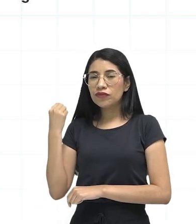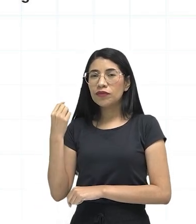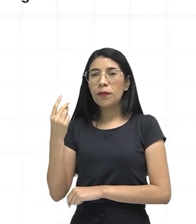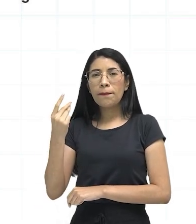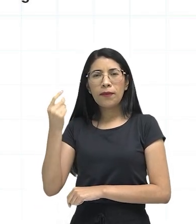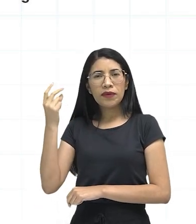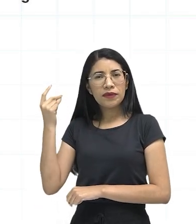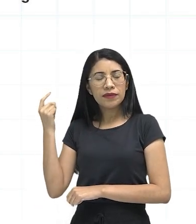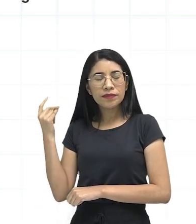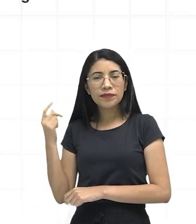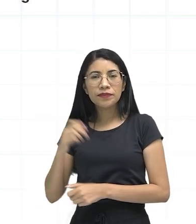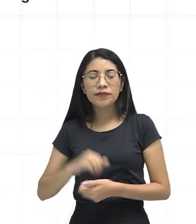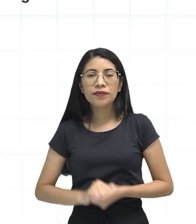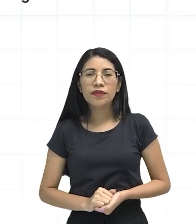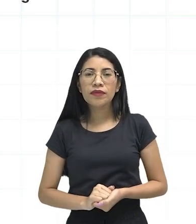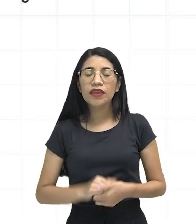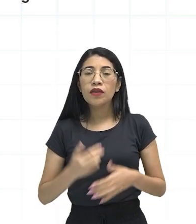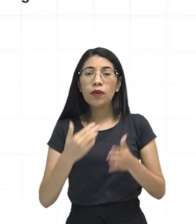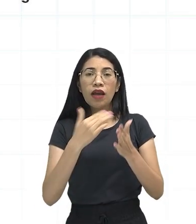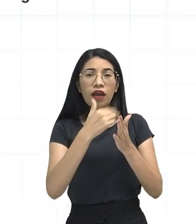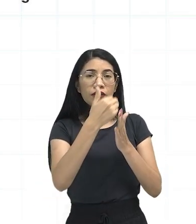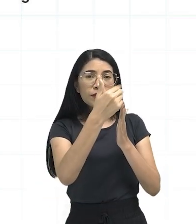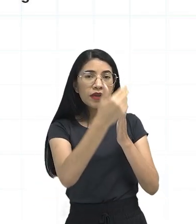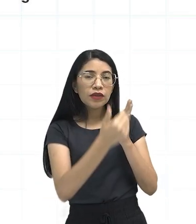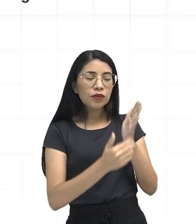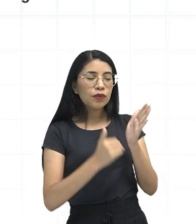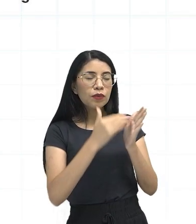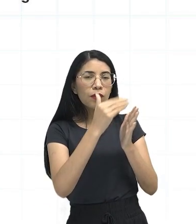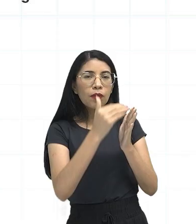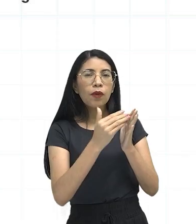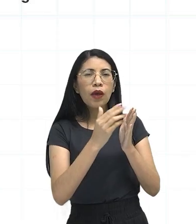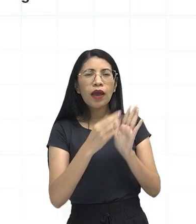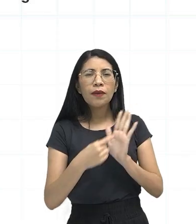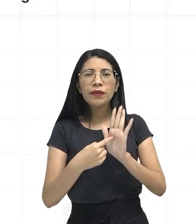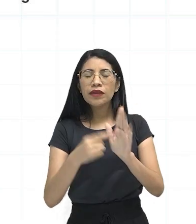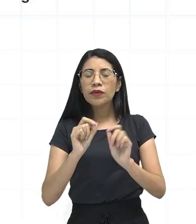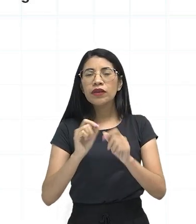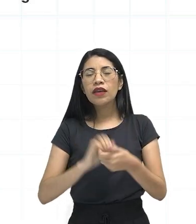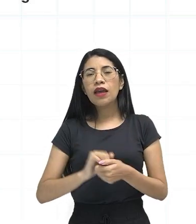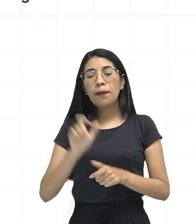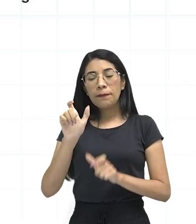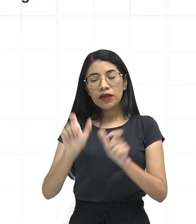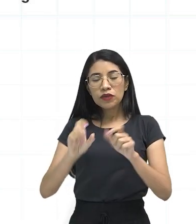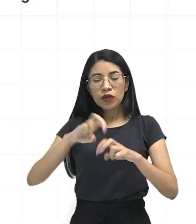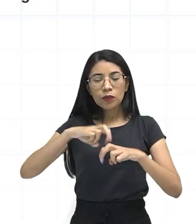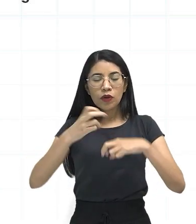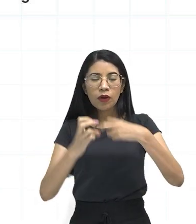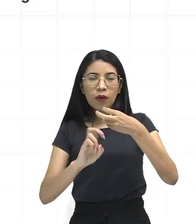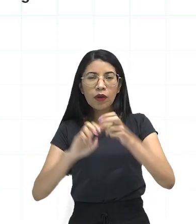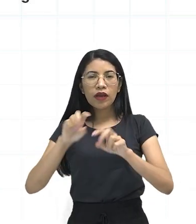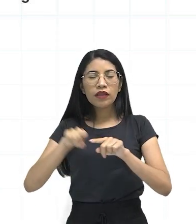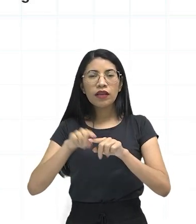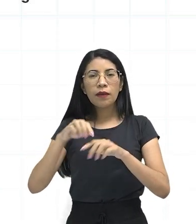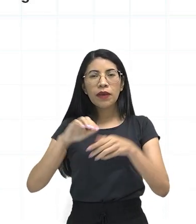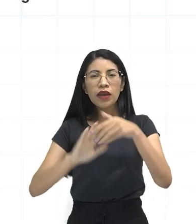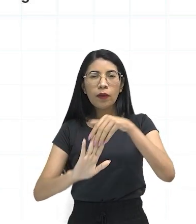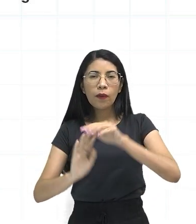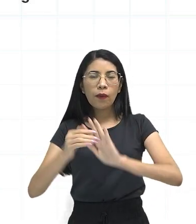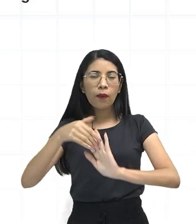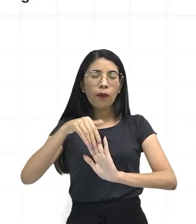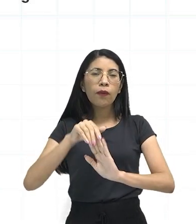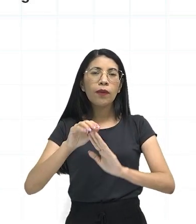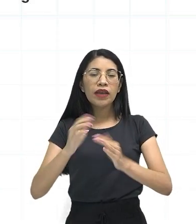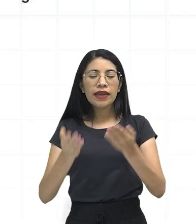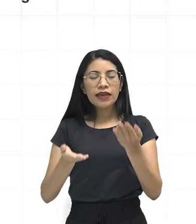o tempo, né? As pinturas retratam acrobatas, contorcionistas e